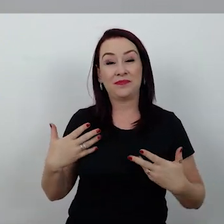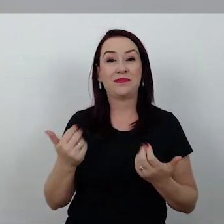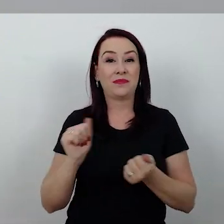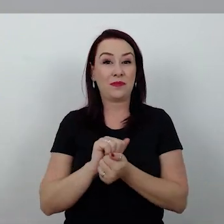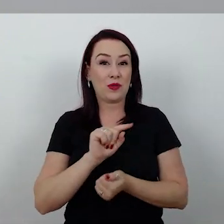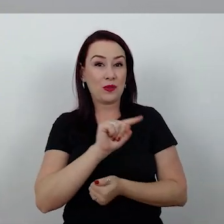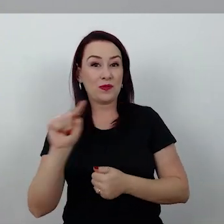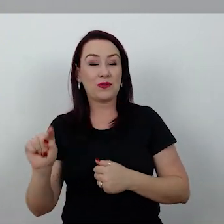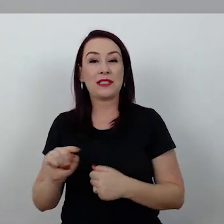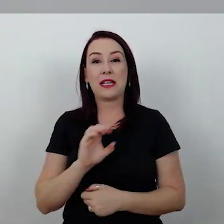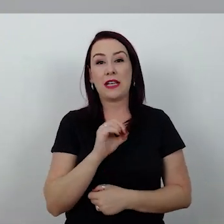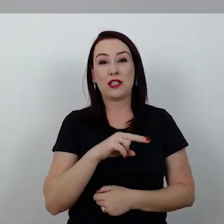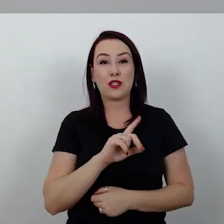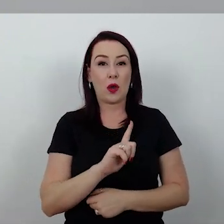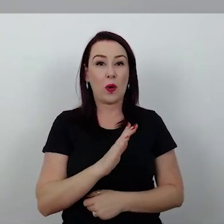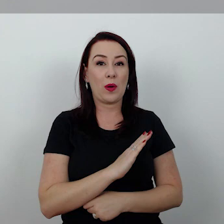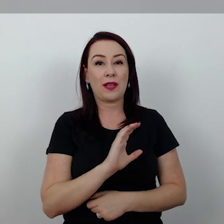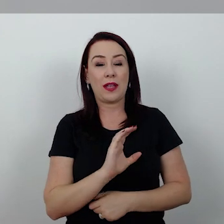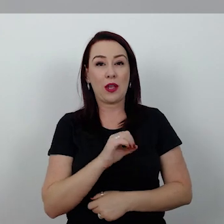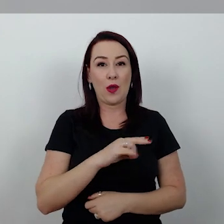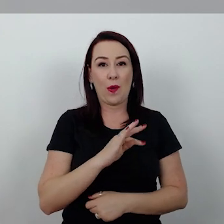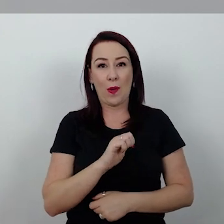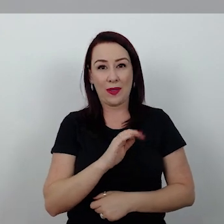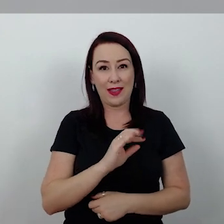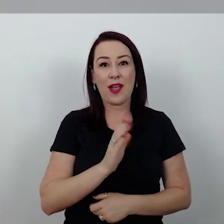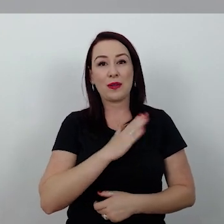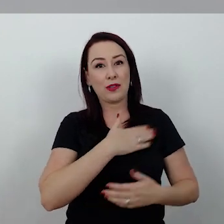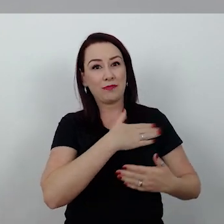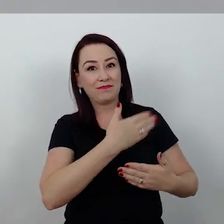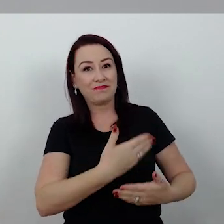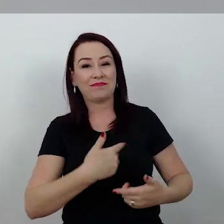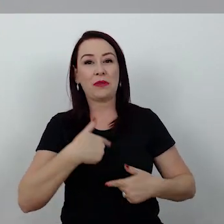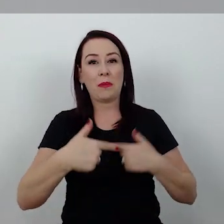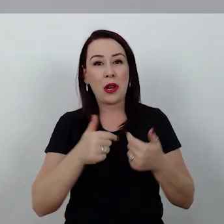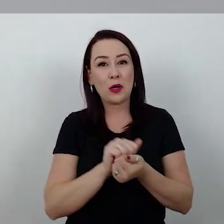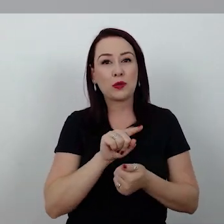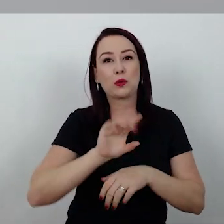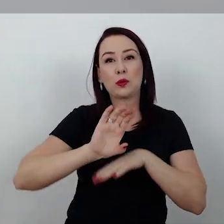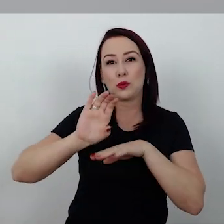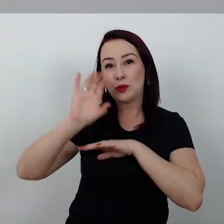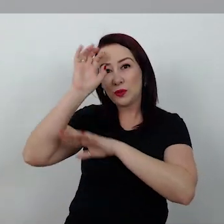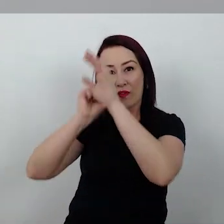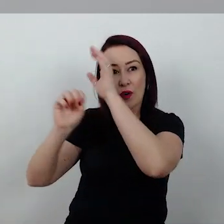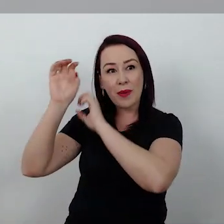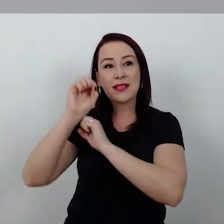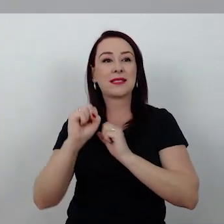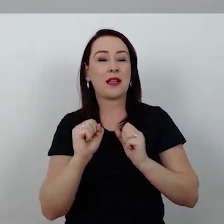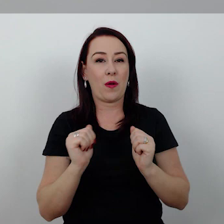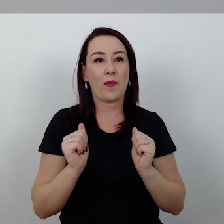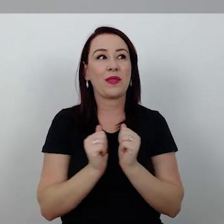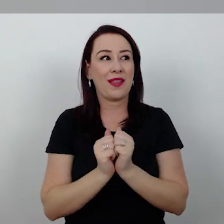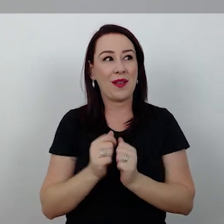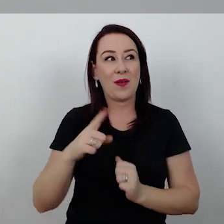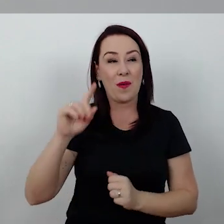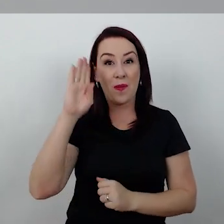dar contato. Né? Tive uma experiência incrível já com vocês de cursos de formação aí com... Né,